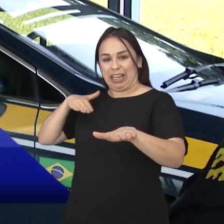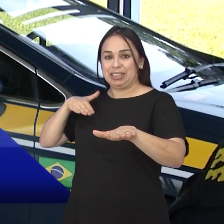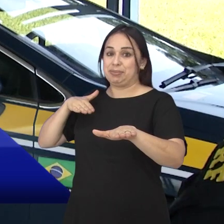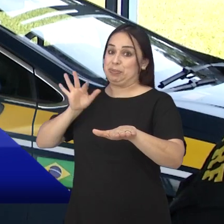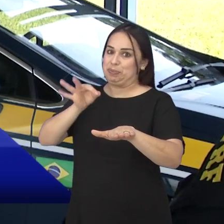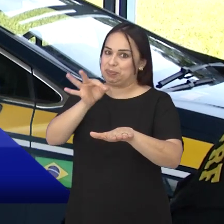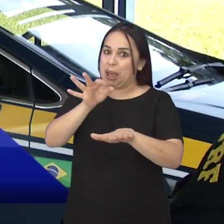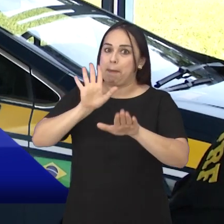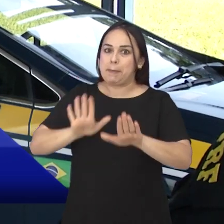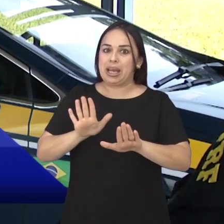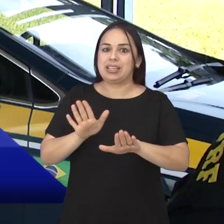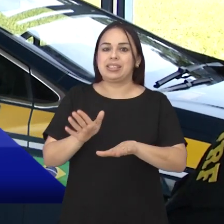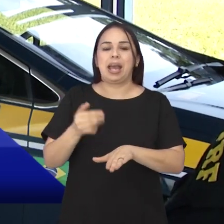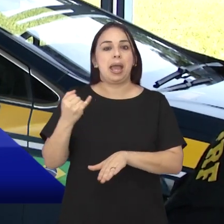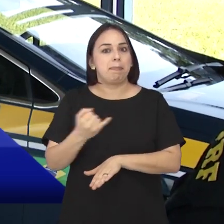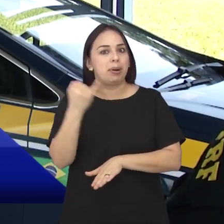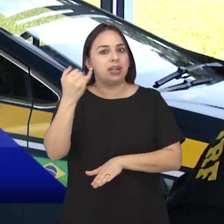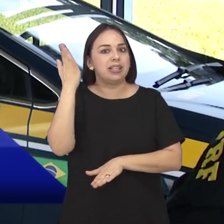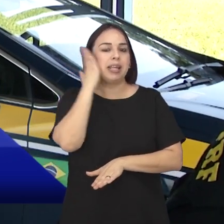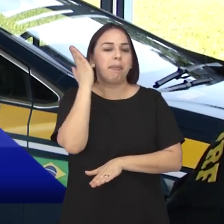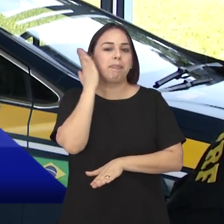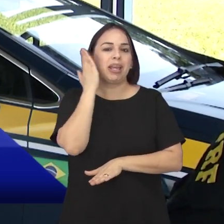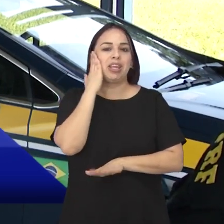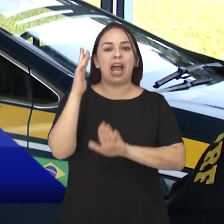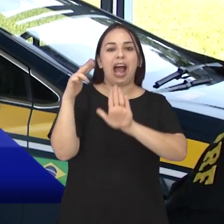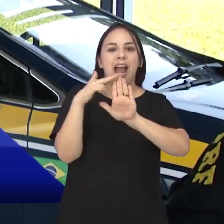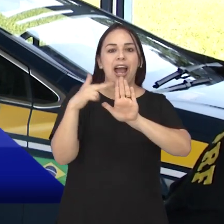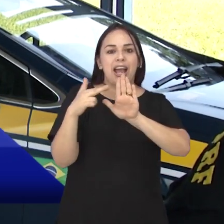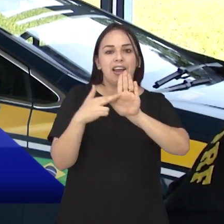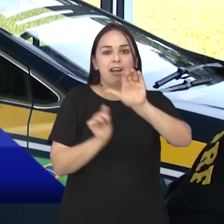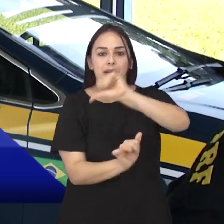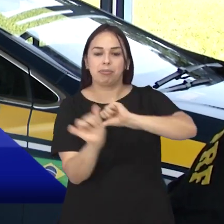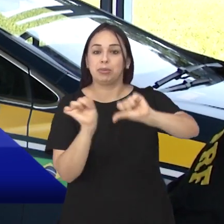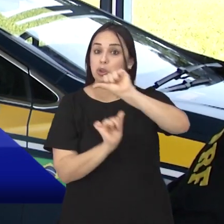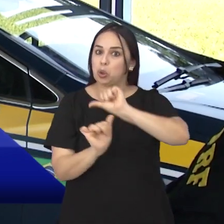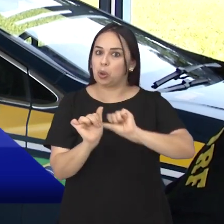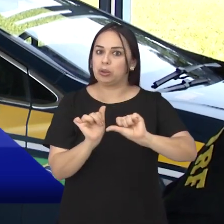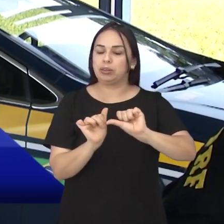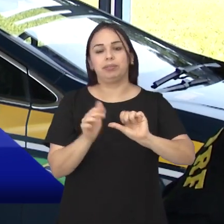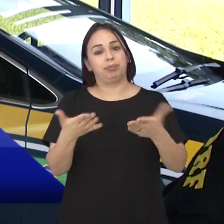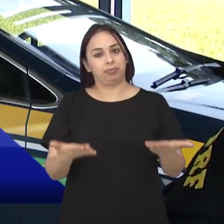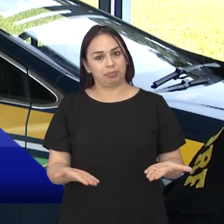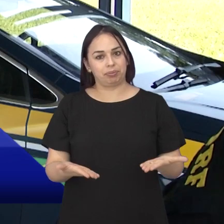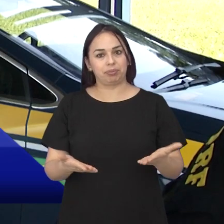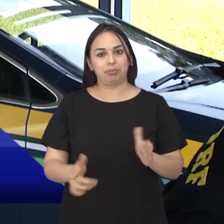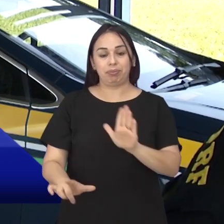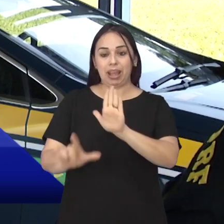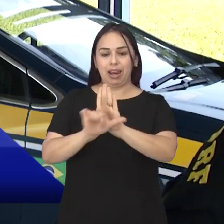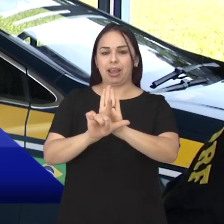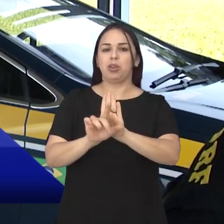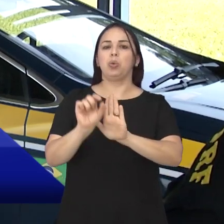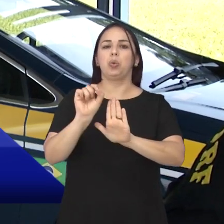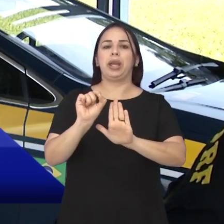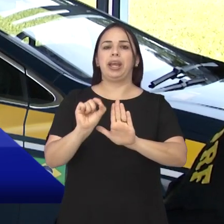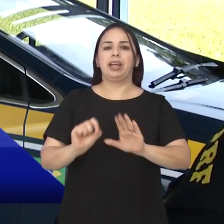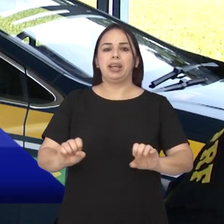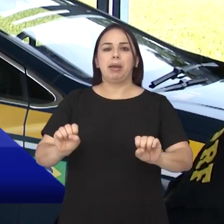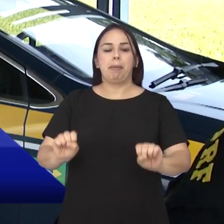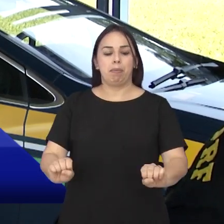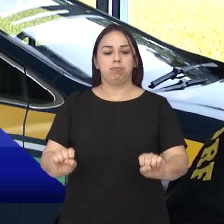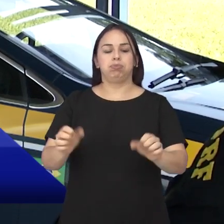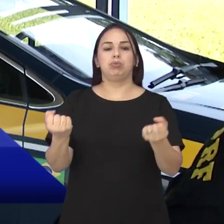lotadas. Mas é importante o motorista saber que algumas regras tiveram algumas mudanças, né? Uma delas, a lei de farol aceso,